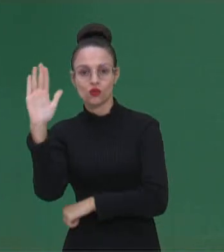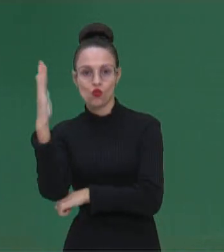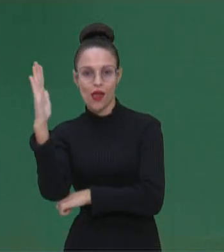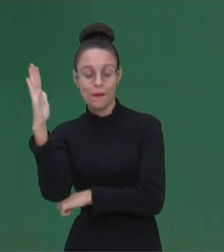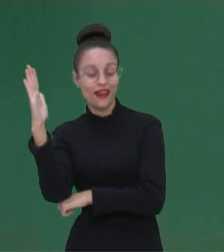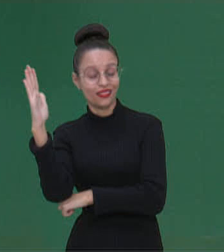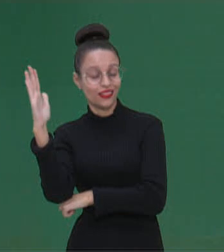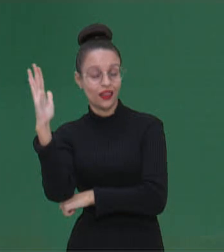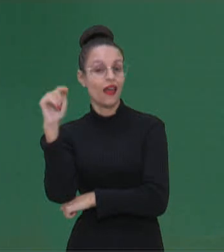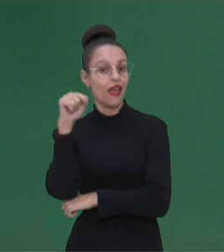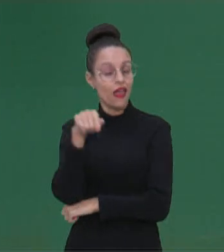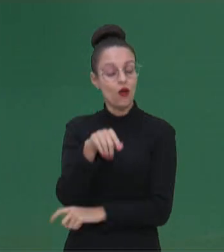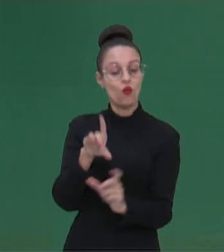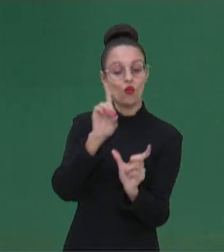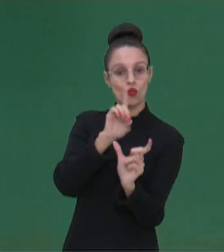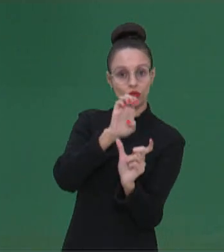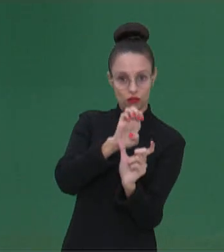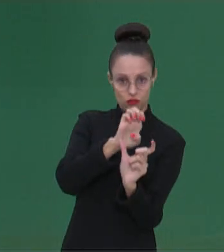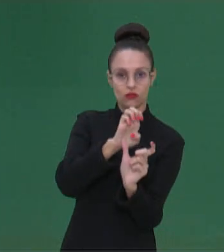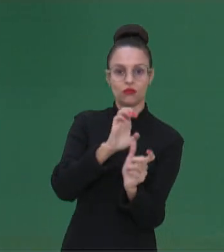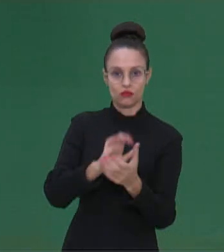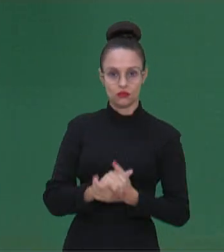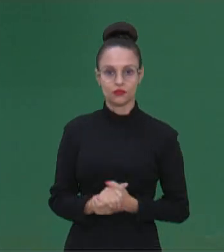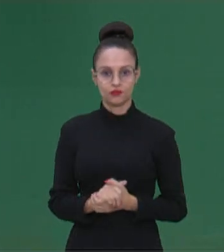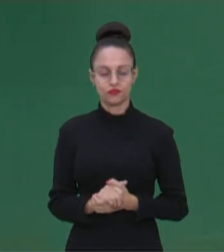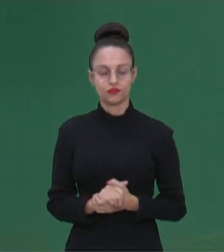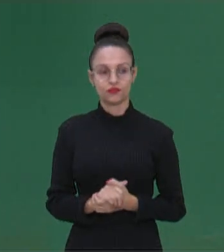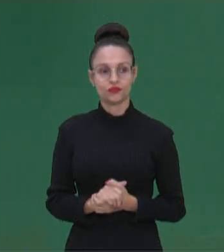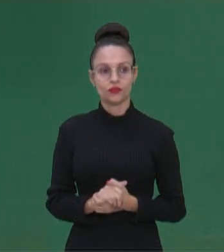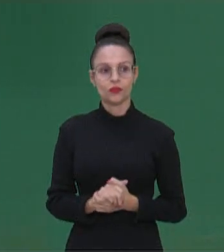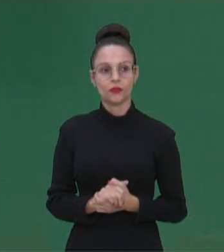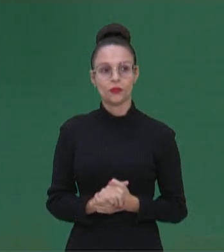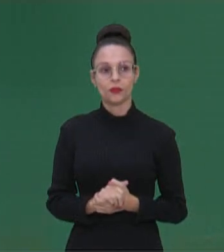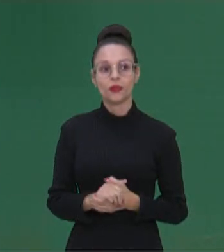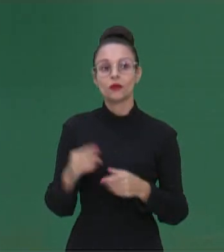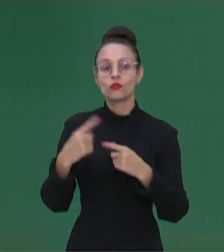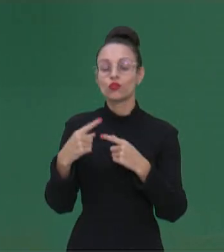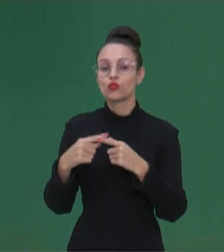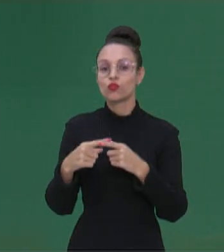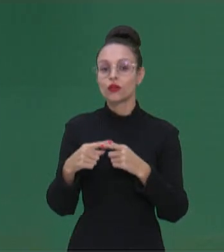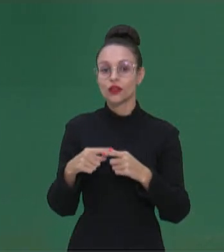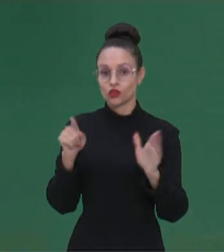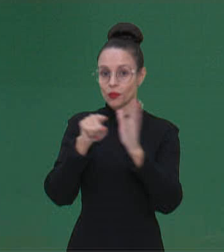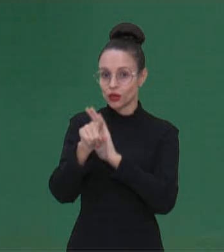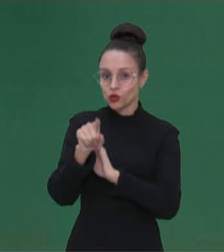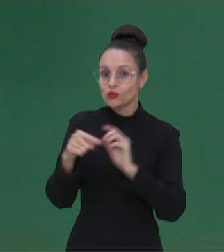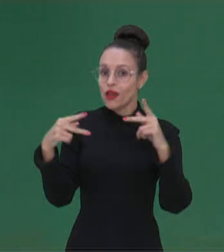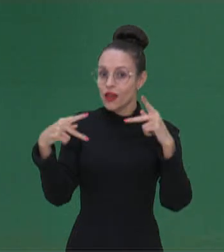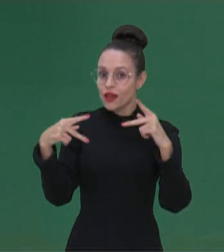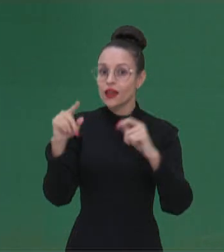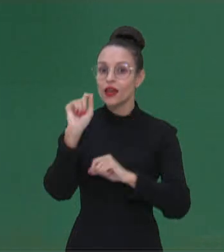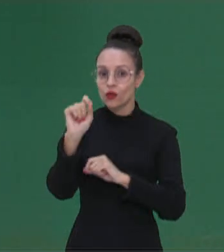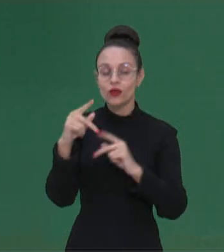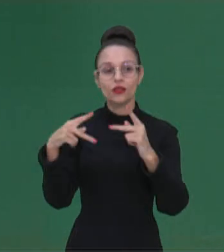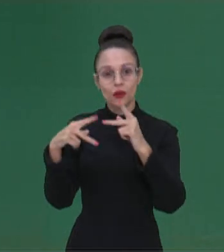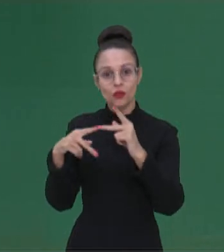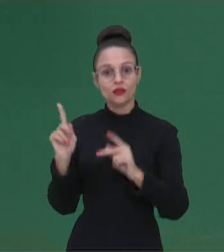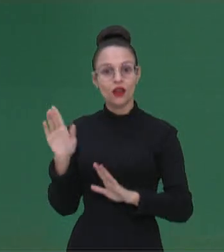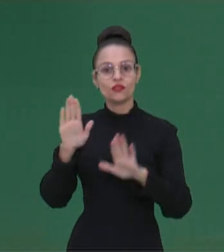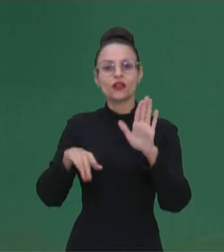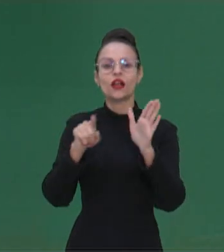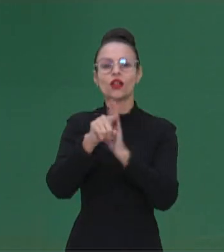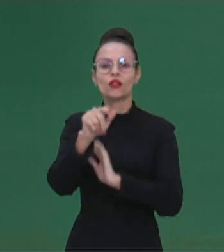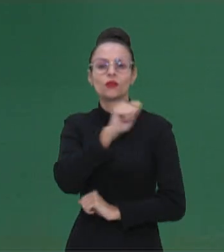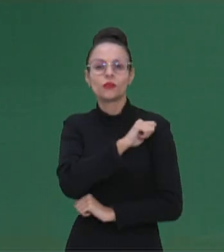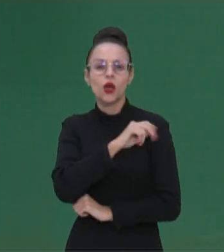me dá ideia de matéria. É o de, né? Porque é isso aqui que eu estou perguntando. Às vezes os alunos, a gente pergunta